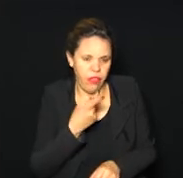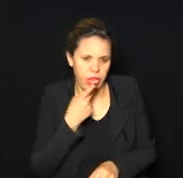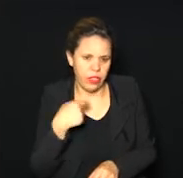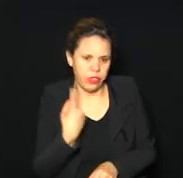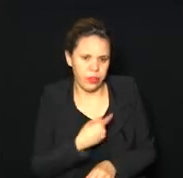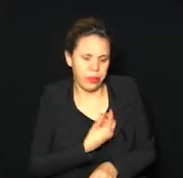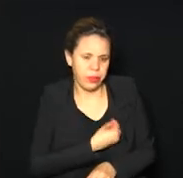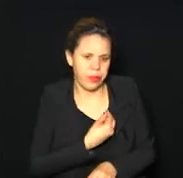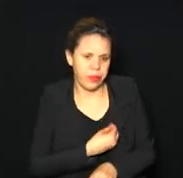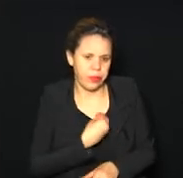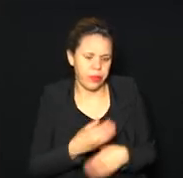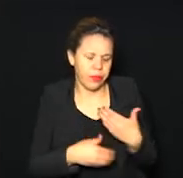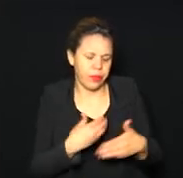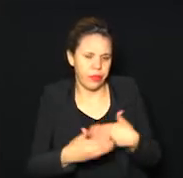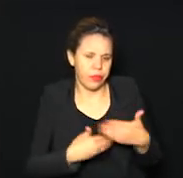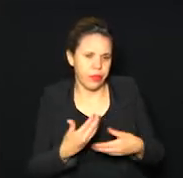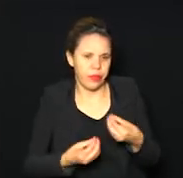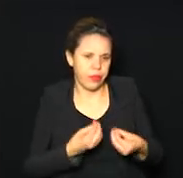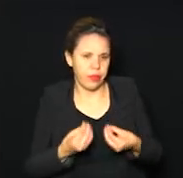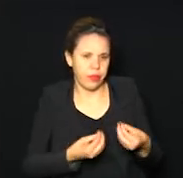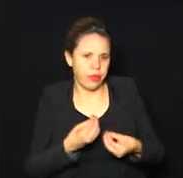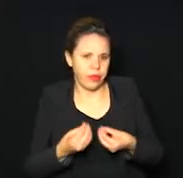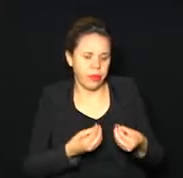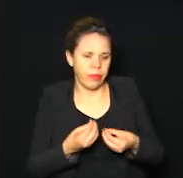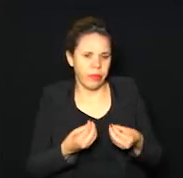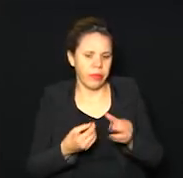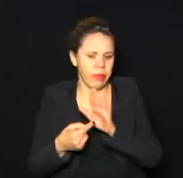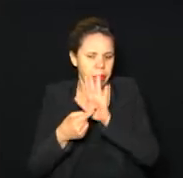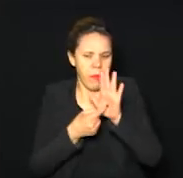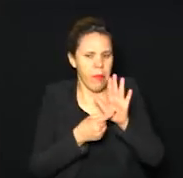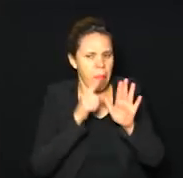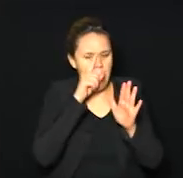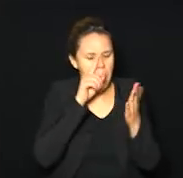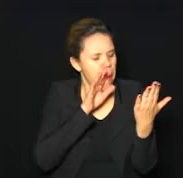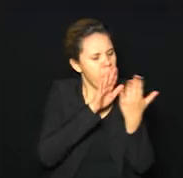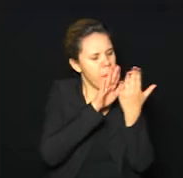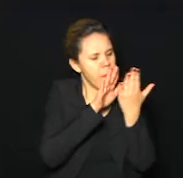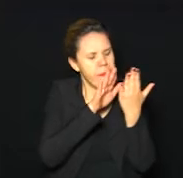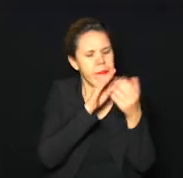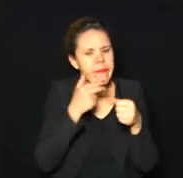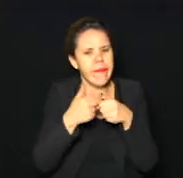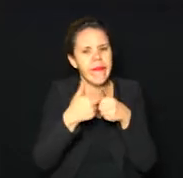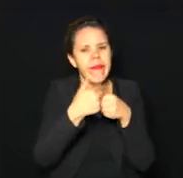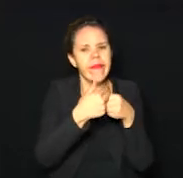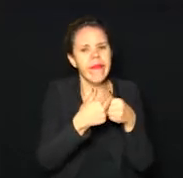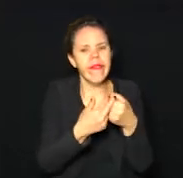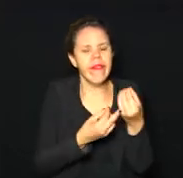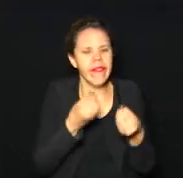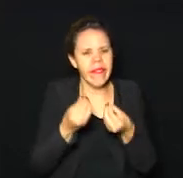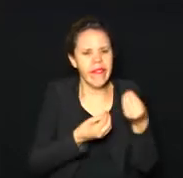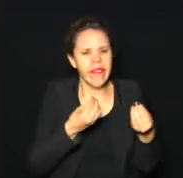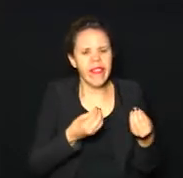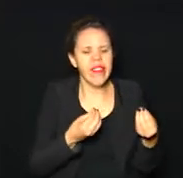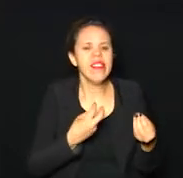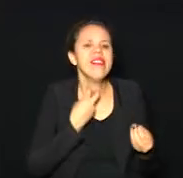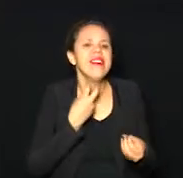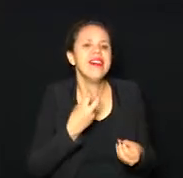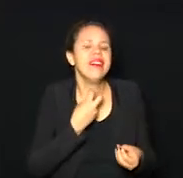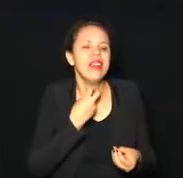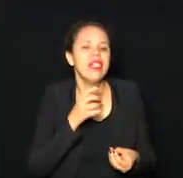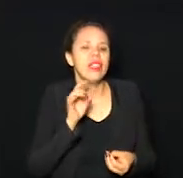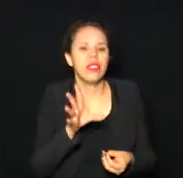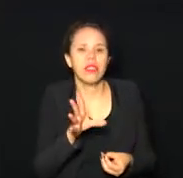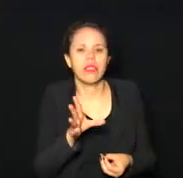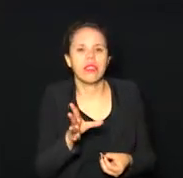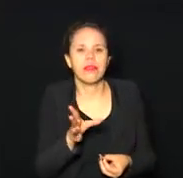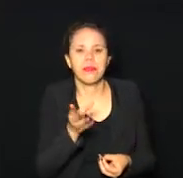dia a dia, né? De como nós estamos expostos ali na Unicamp e como a nossa voz só tem sido